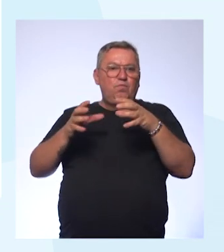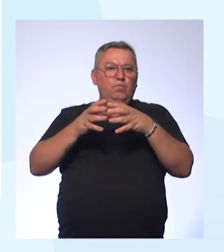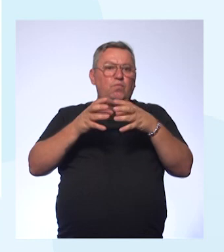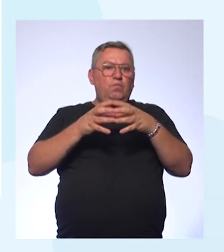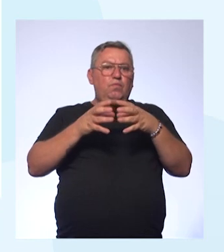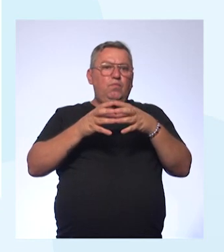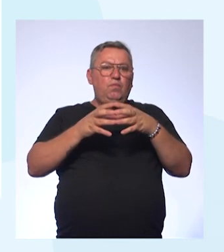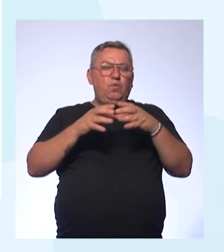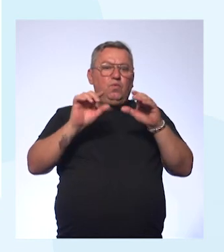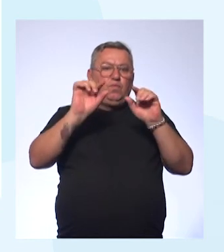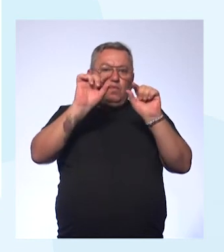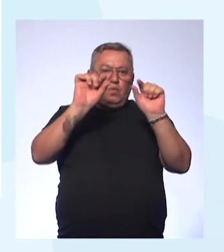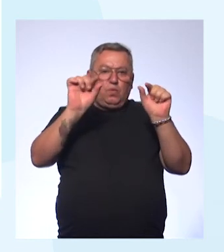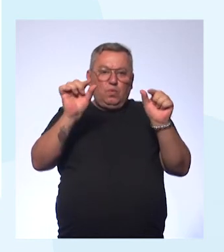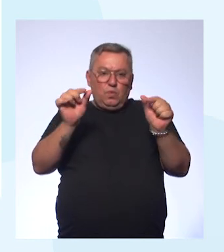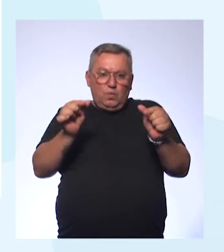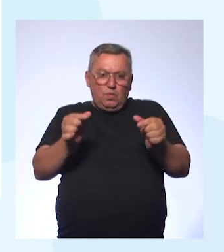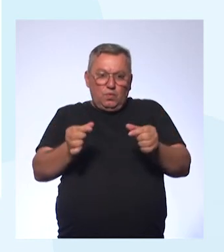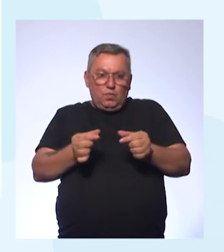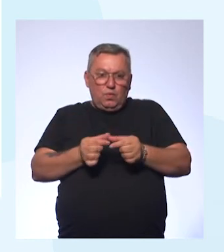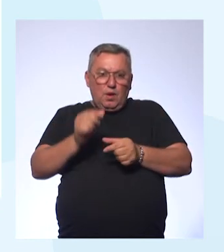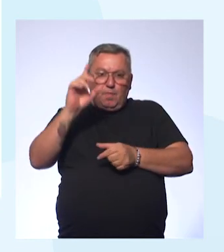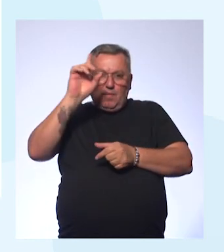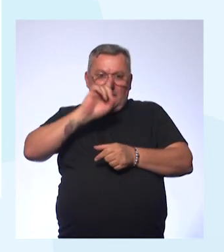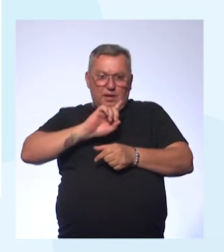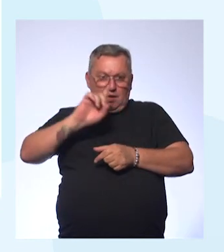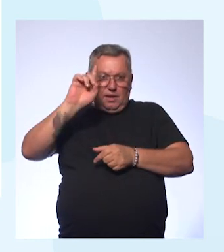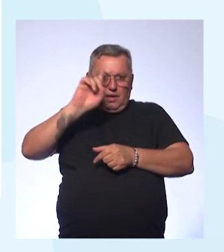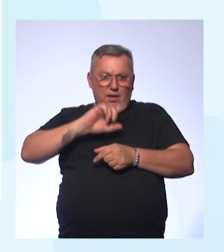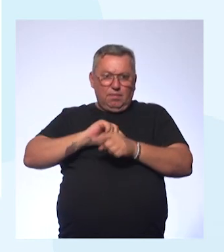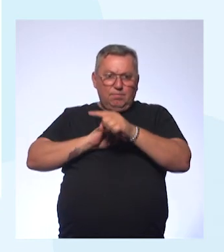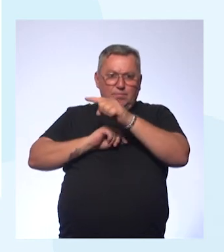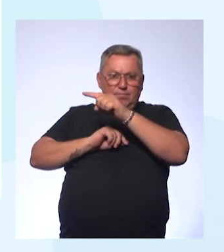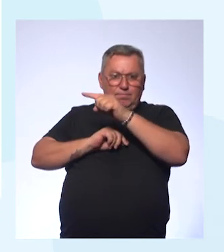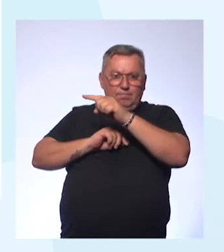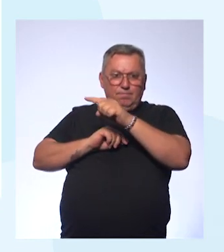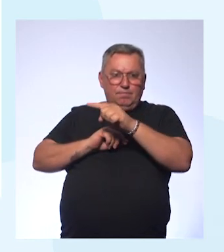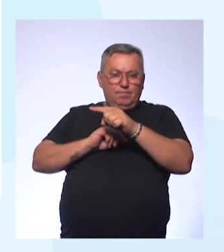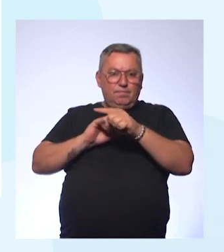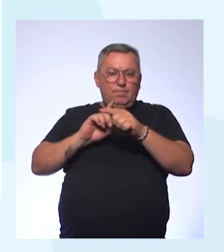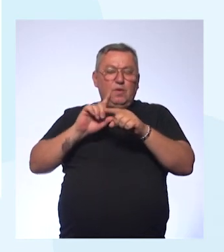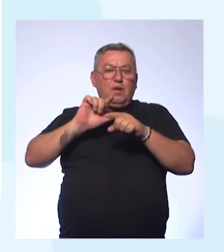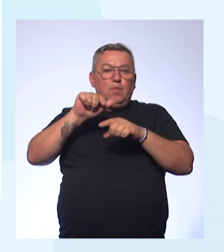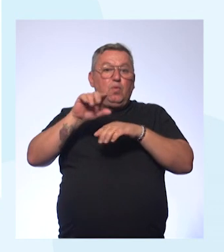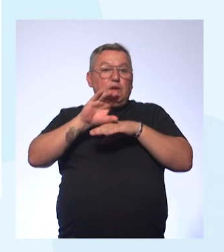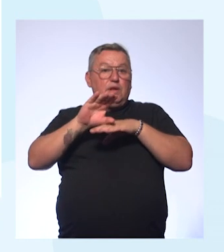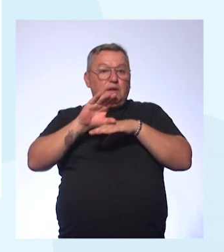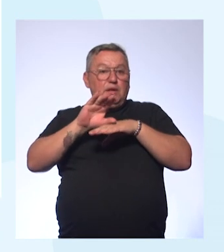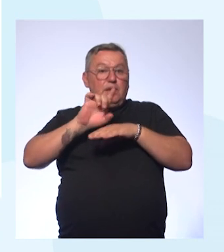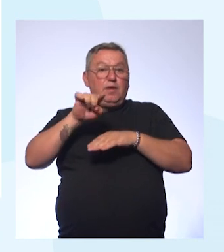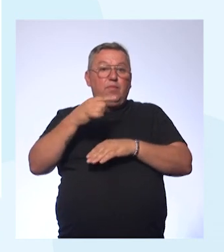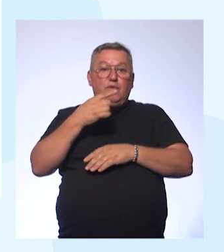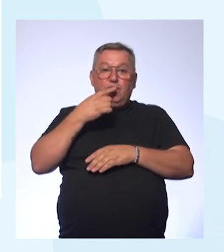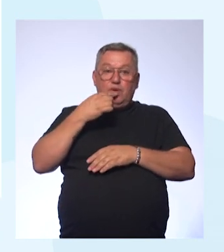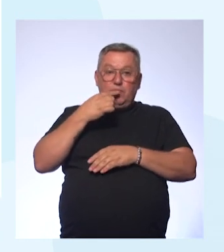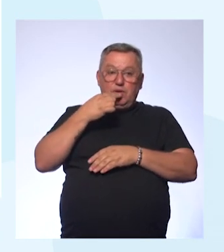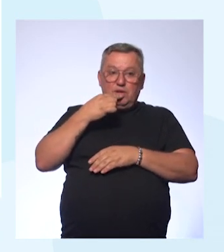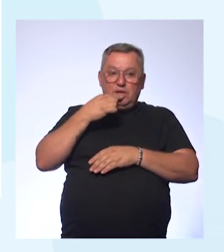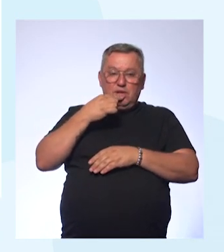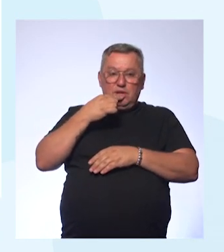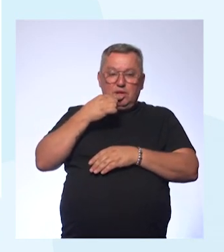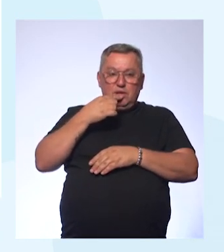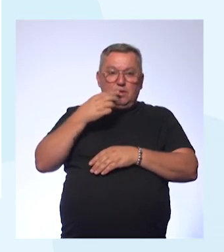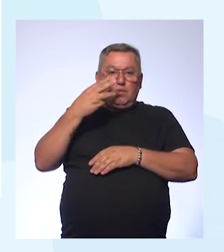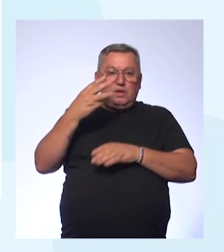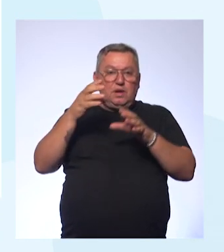aqui de célula, né, ó, amarelinha. Essa célula aqui é meio cinza e as células vermelhinhas. Então, são